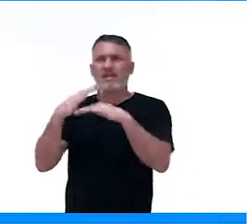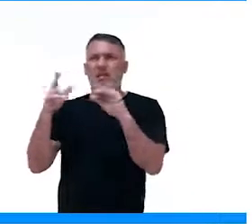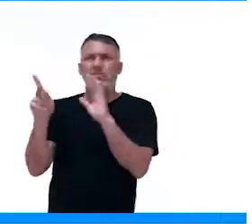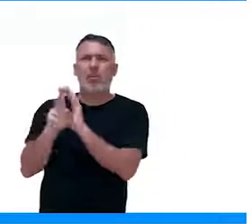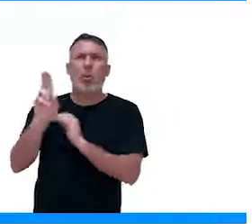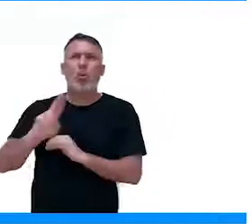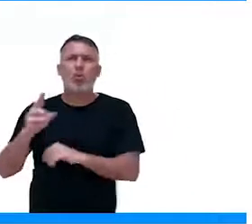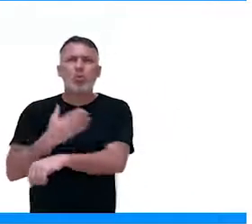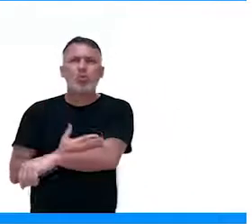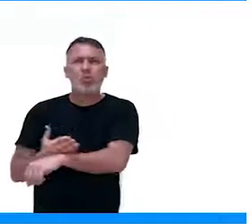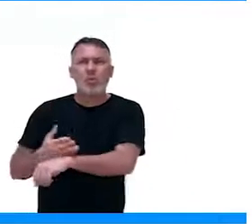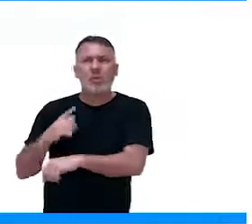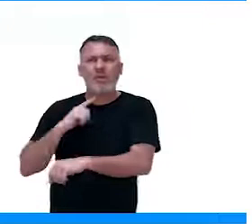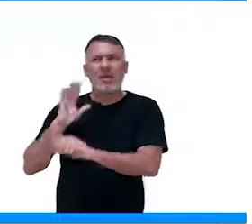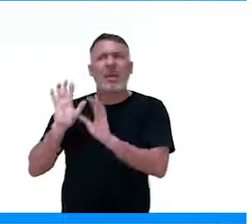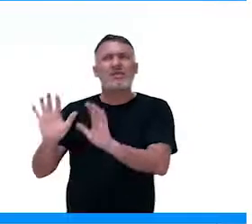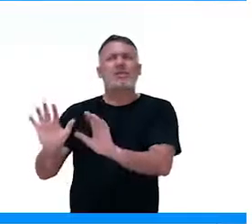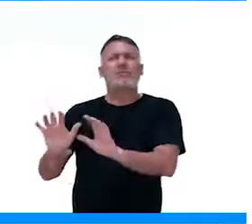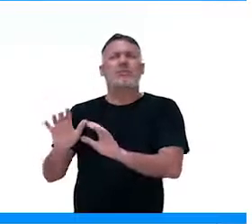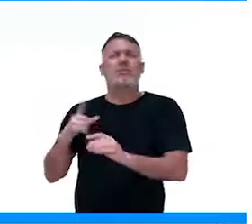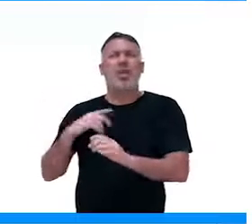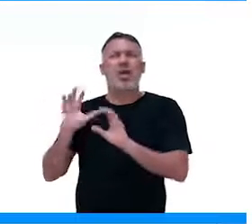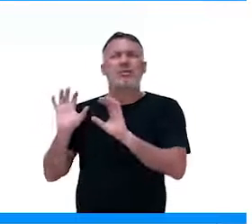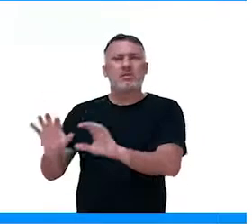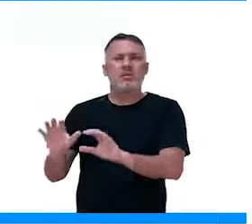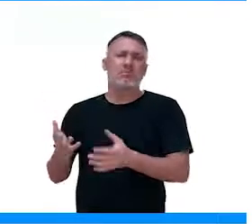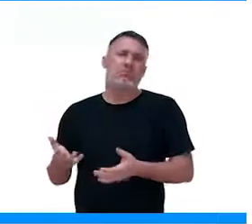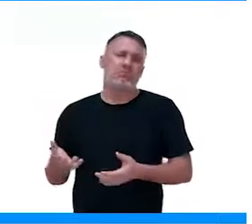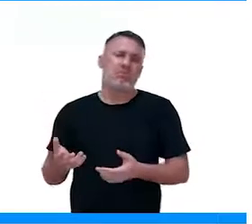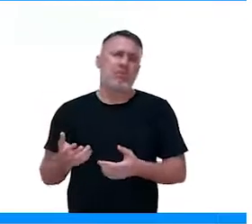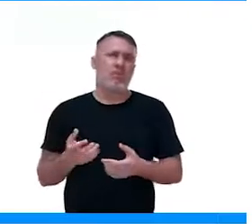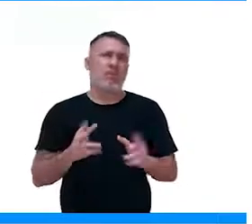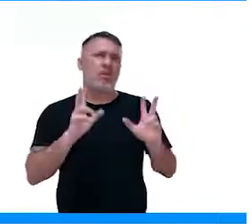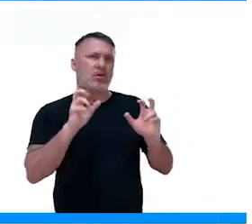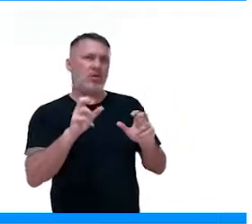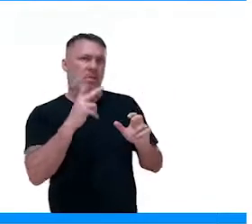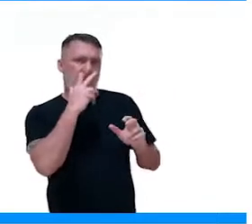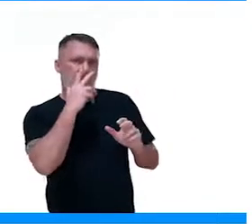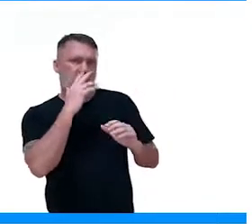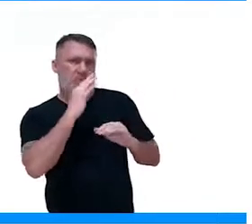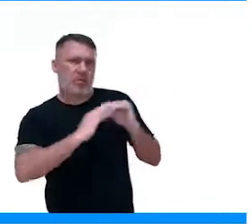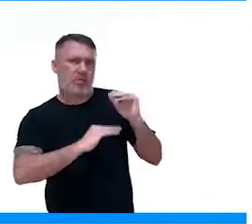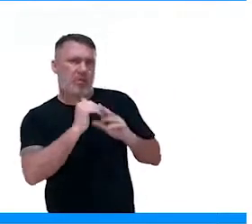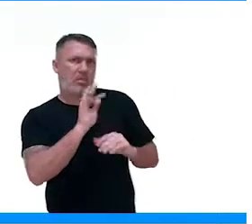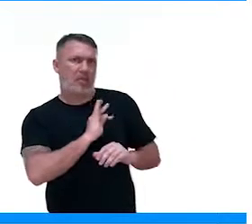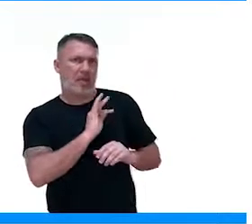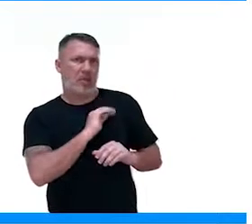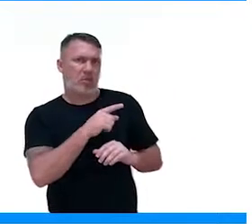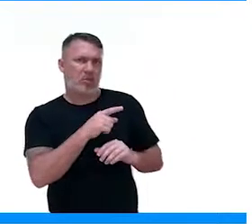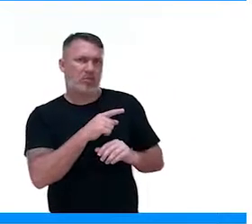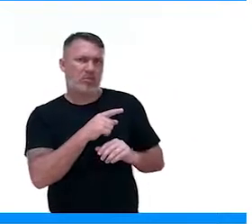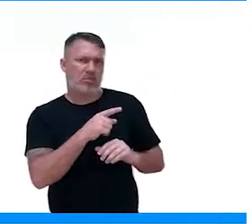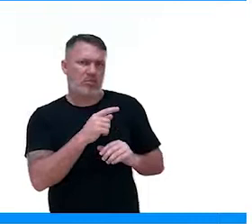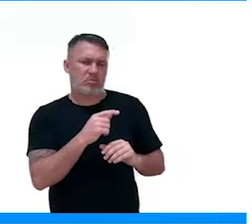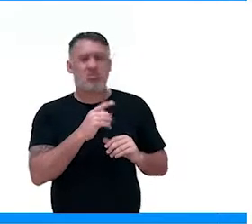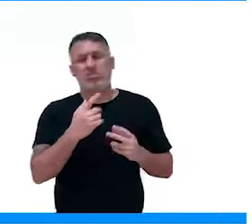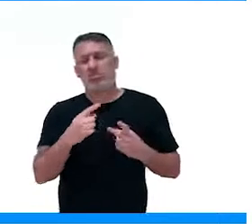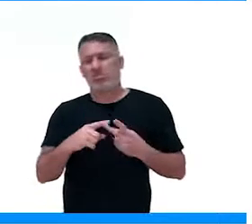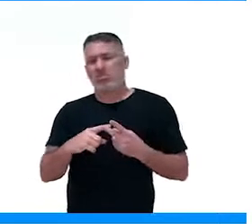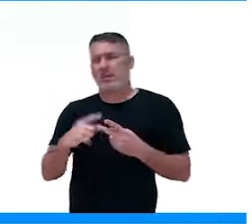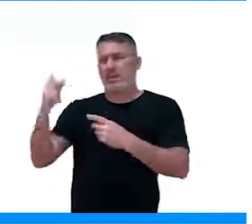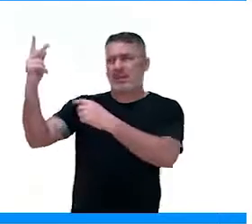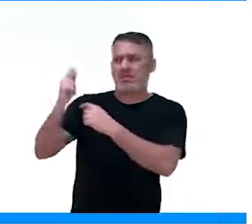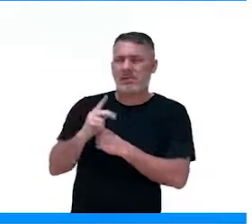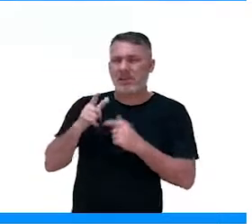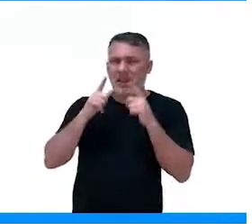alguma cidade que usa, um grupo, né? Gíria é mais de grupos, né? Um termo técnico, será? Não tem cara, né?